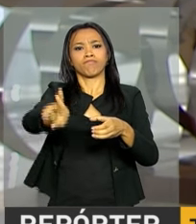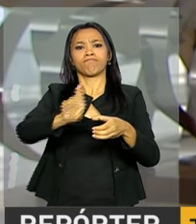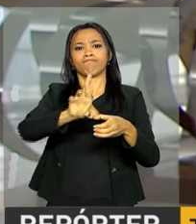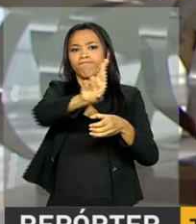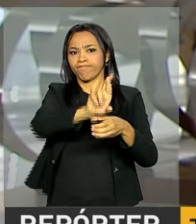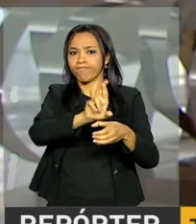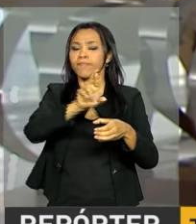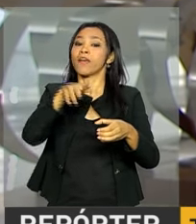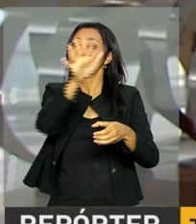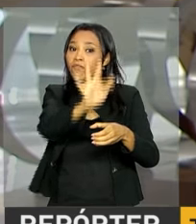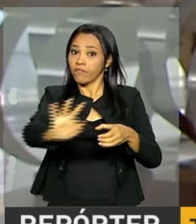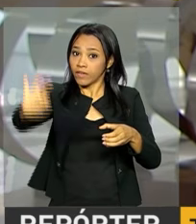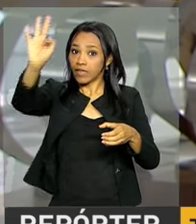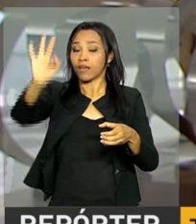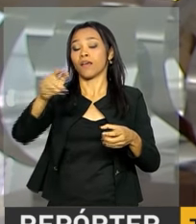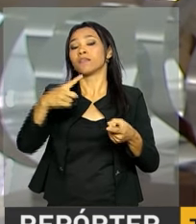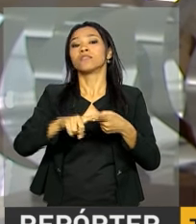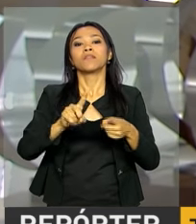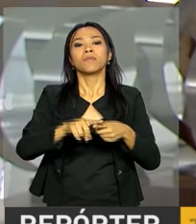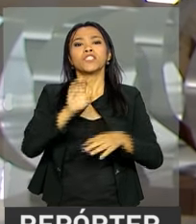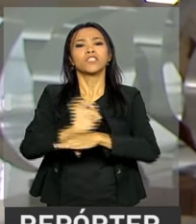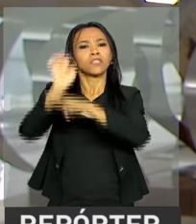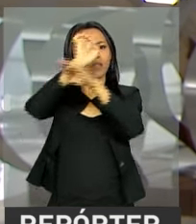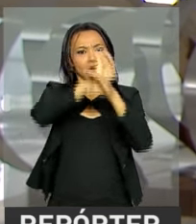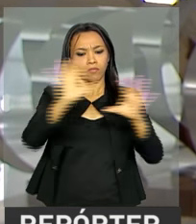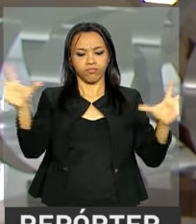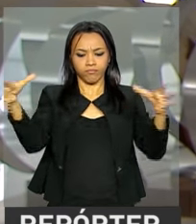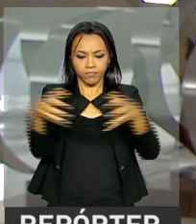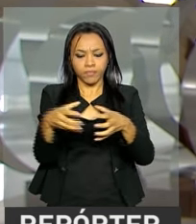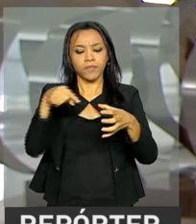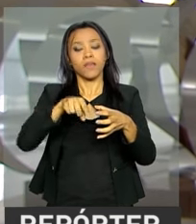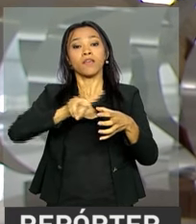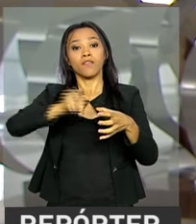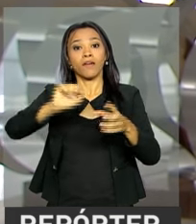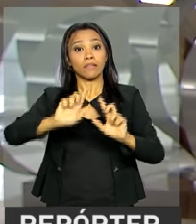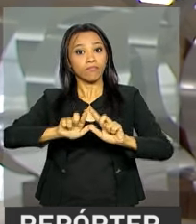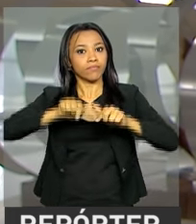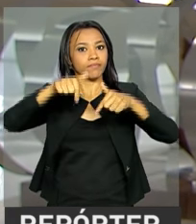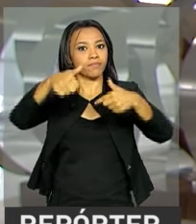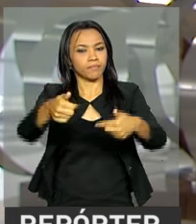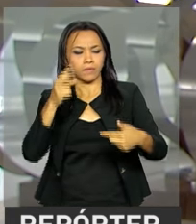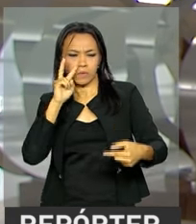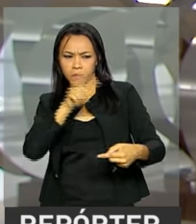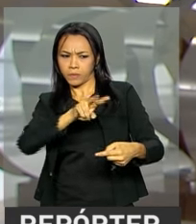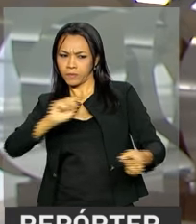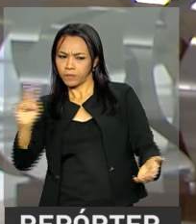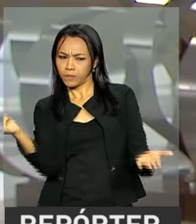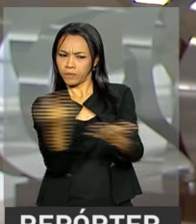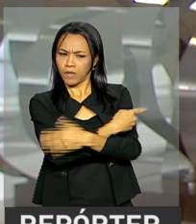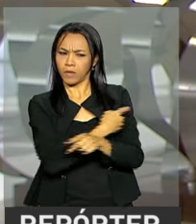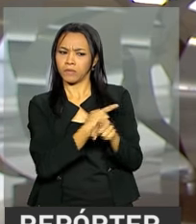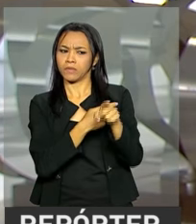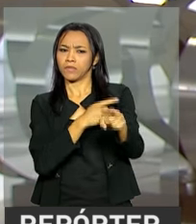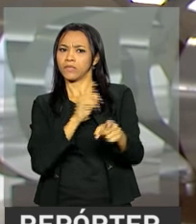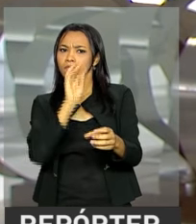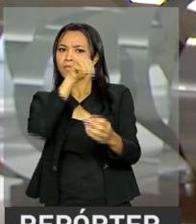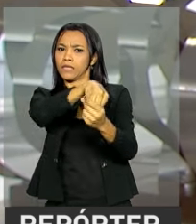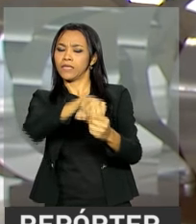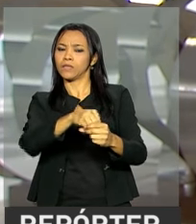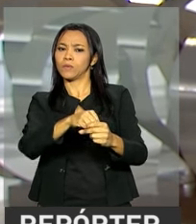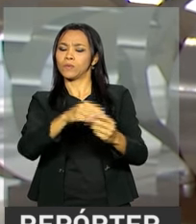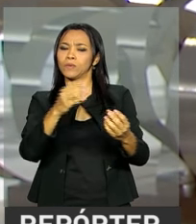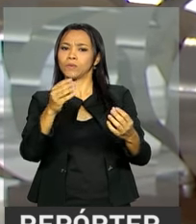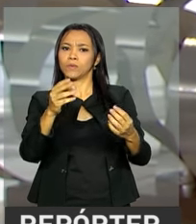estaduais e do distrito federal se vão trabalhar no controle de distúrbios em situações extraordinárias de crise nos